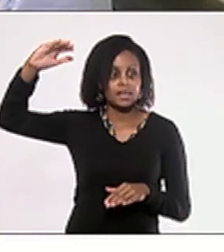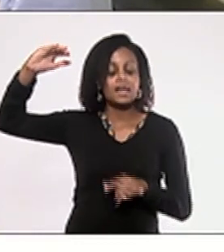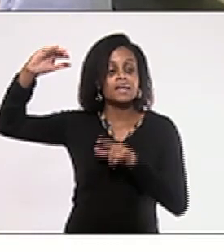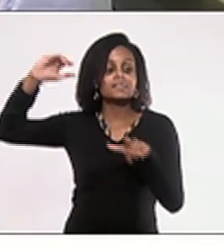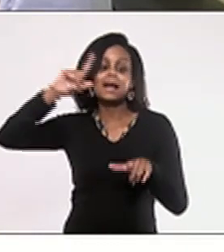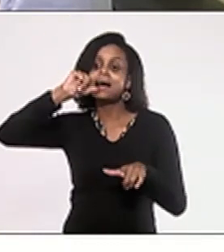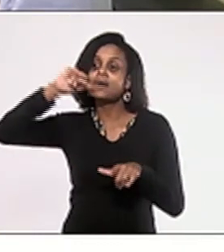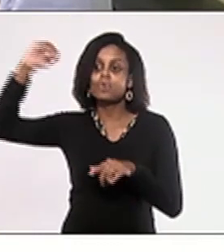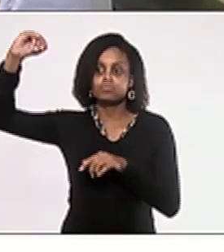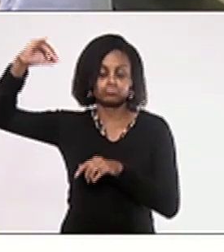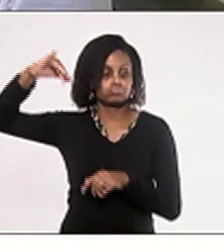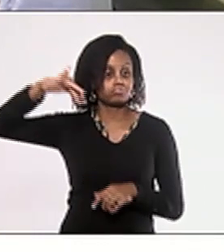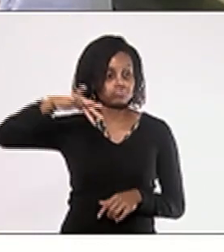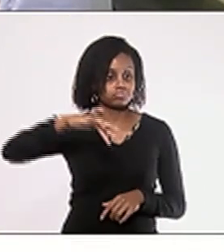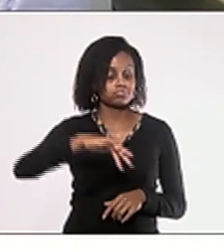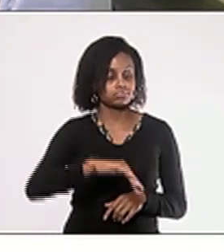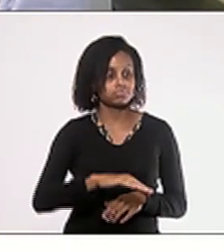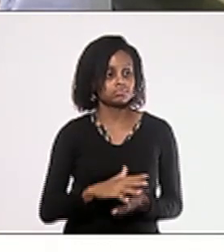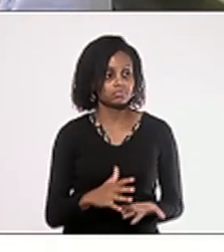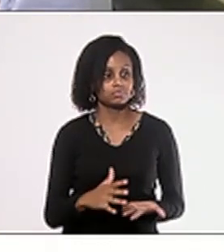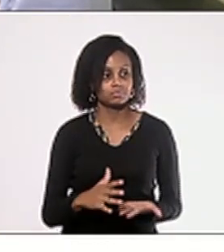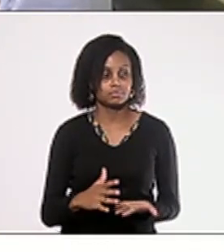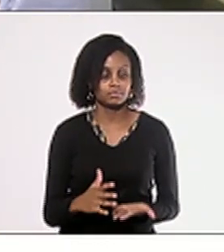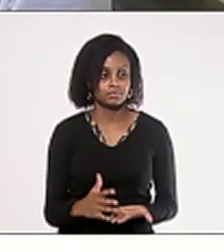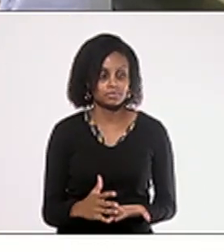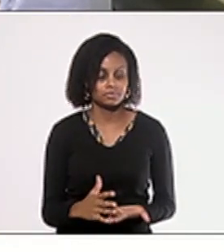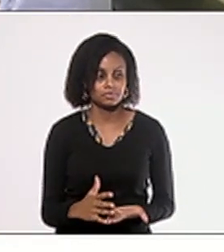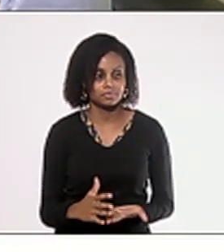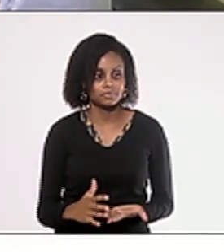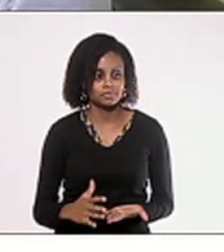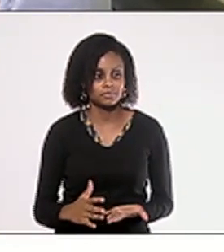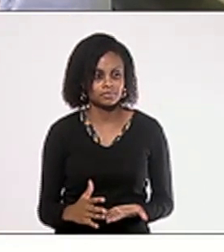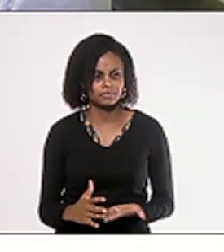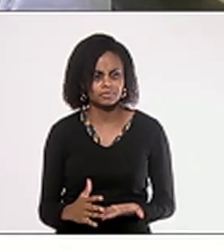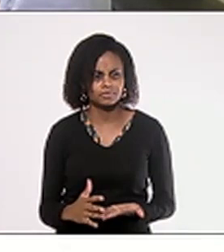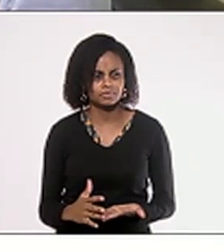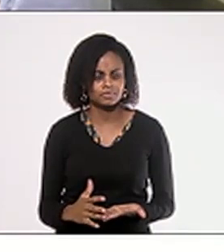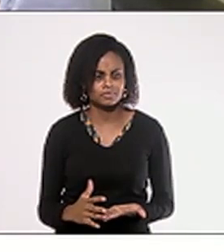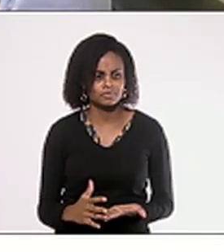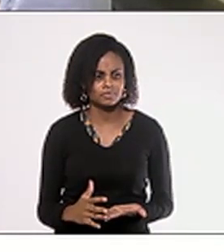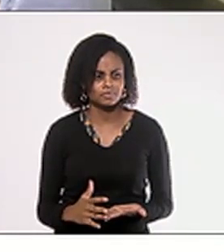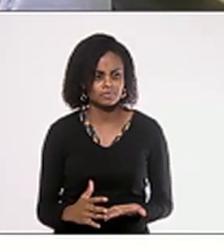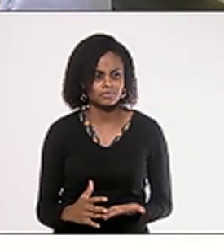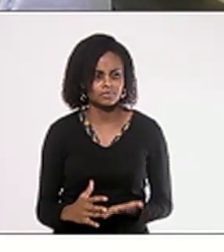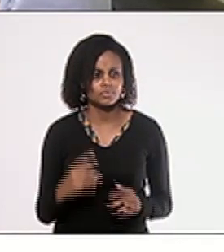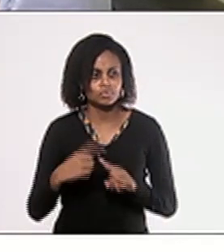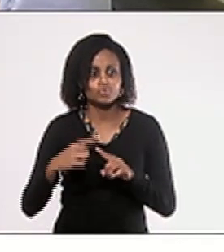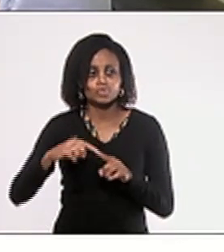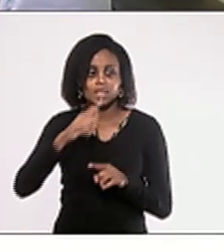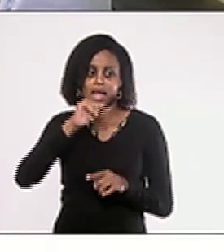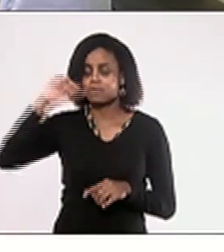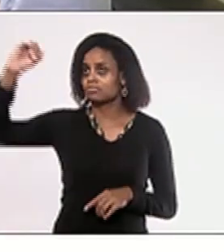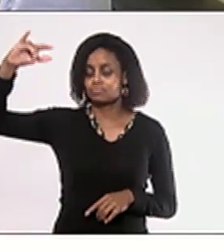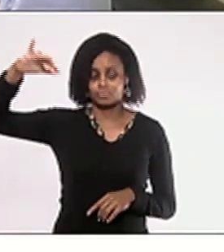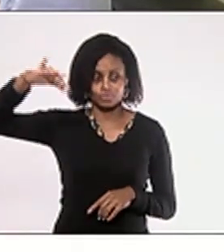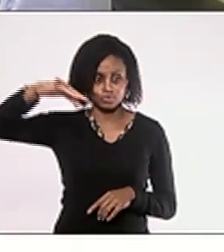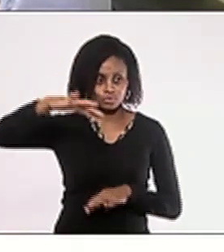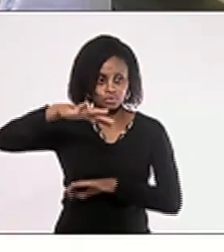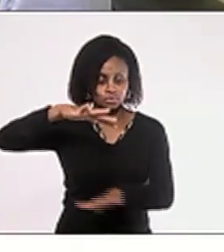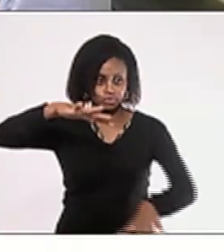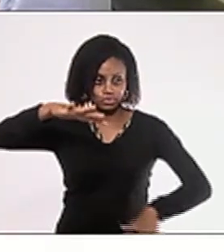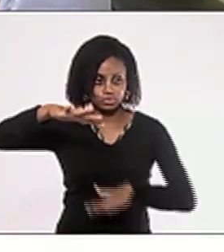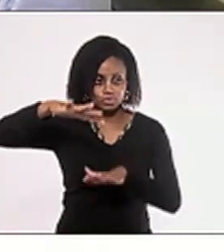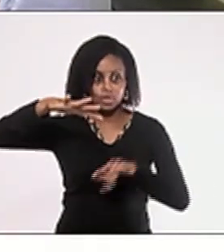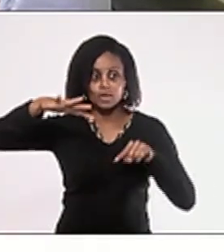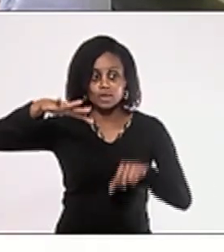descer. Sim, vaso comunicante, mesmo assim, ia demorar um tempo. Exatamente, vai descer. Nisso que ele desce para a parte inferior, o